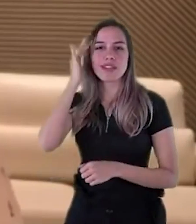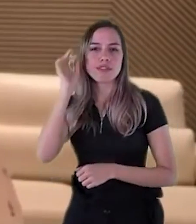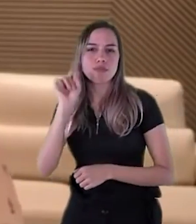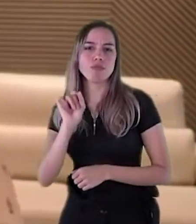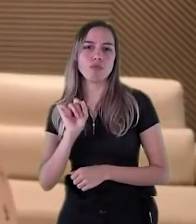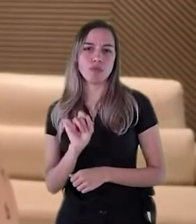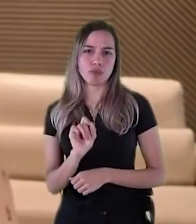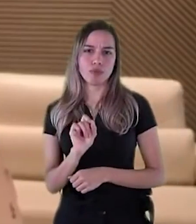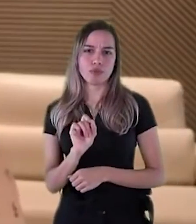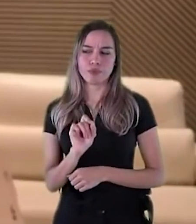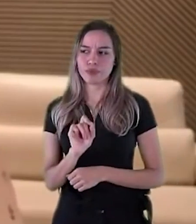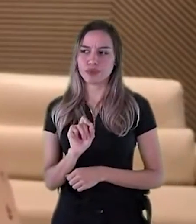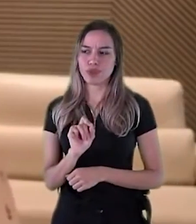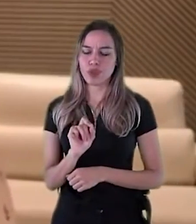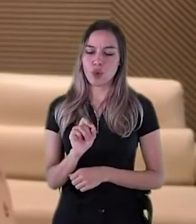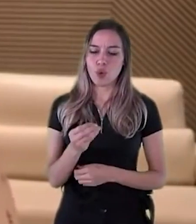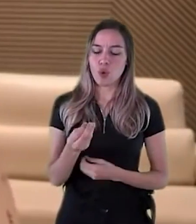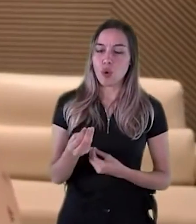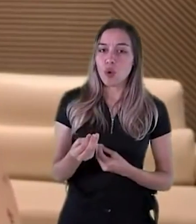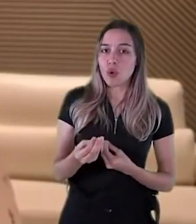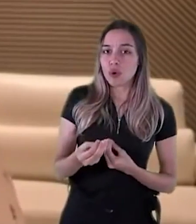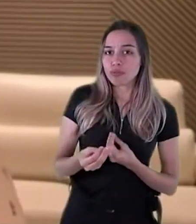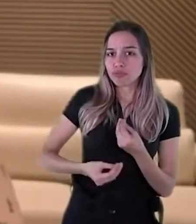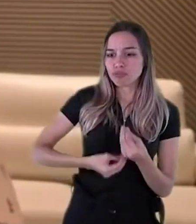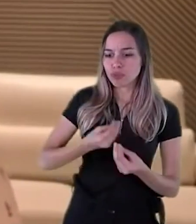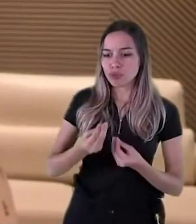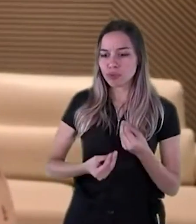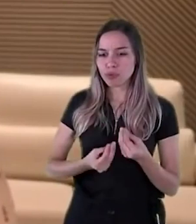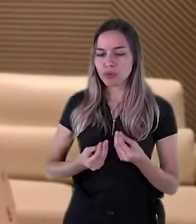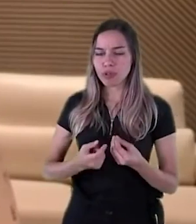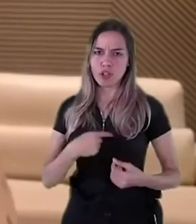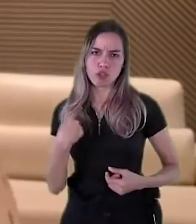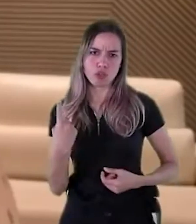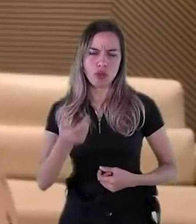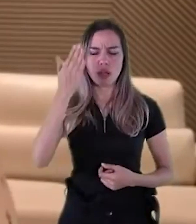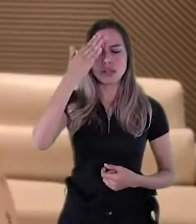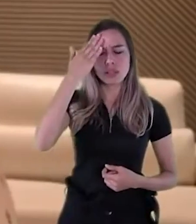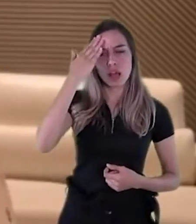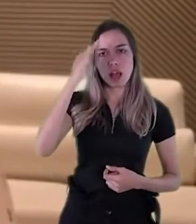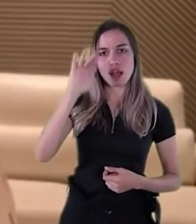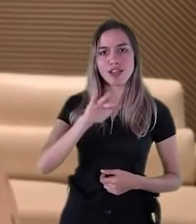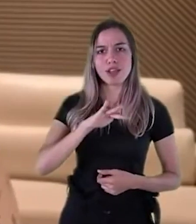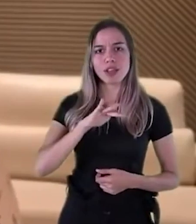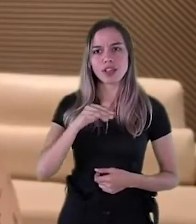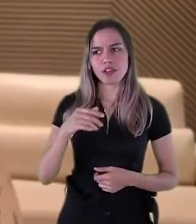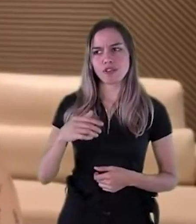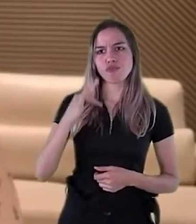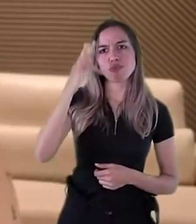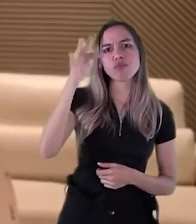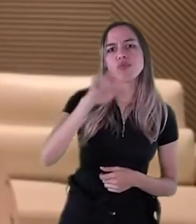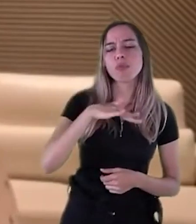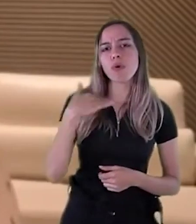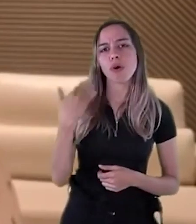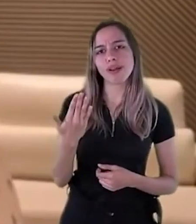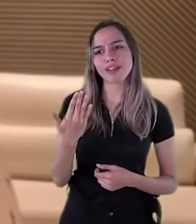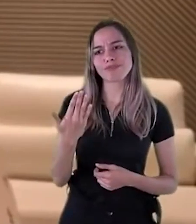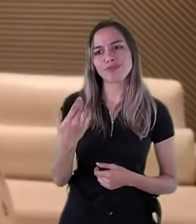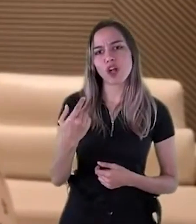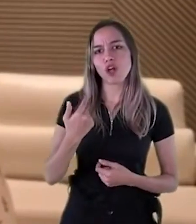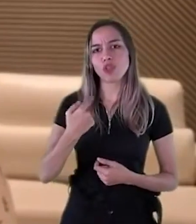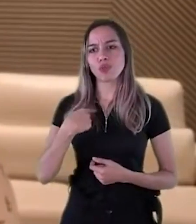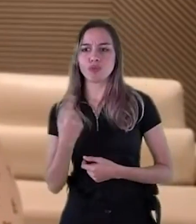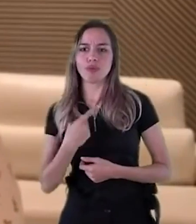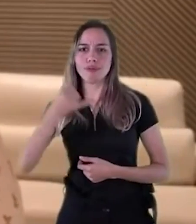Como, apesar de nós sabermos que vamos morrer, como nós evitamos o tempo? Muito. Nós não queremos